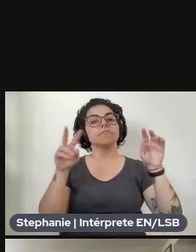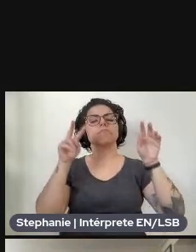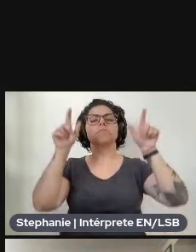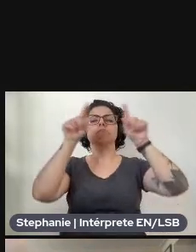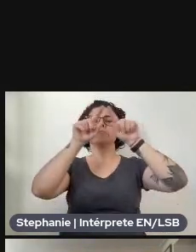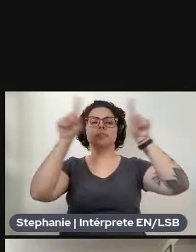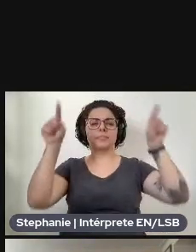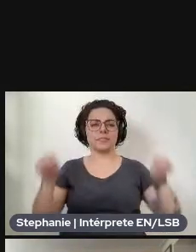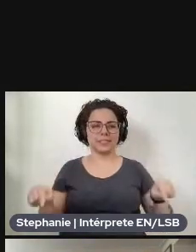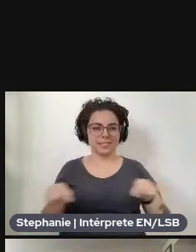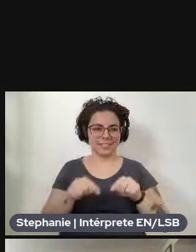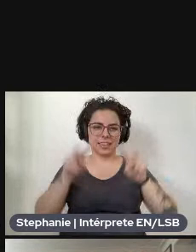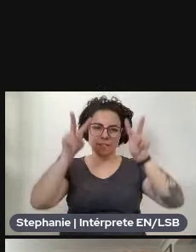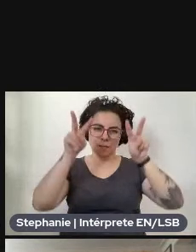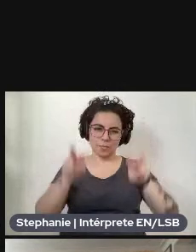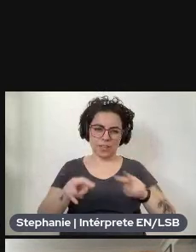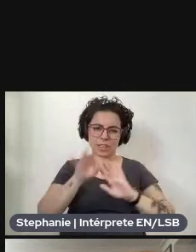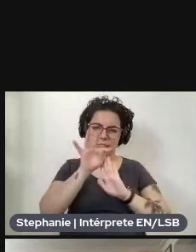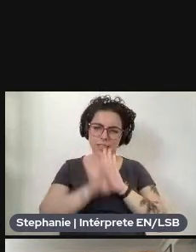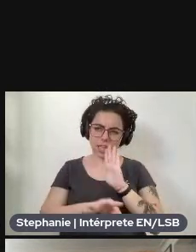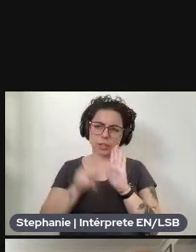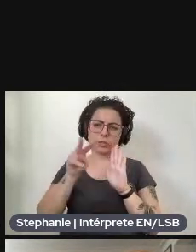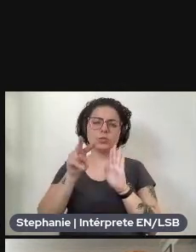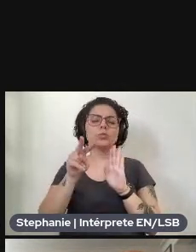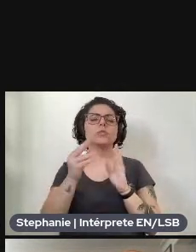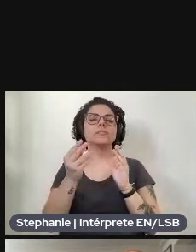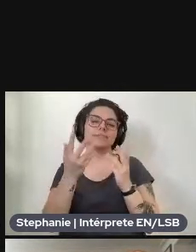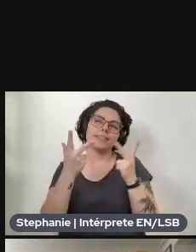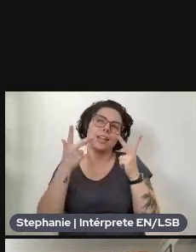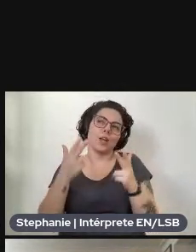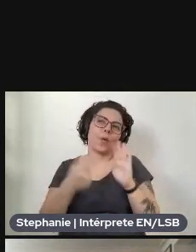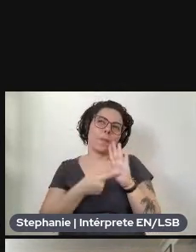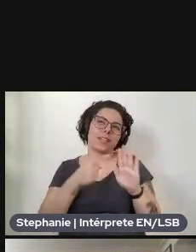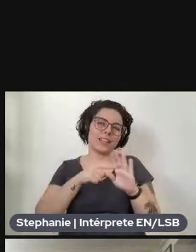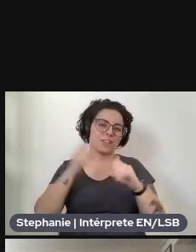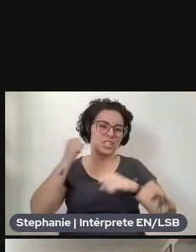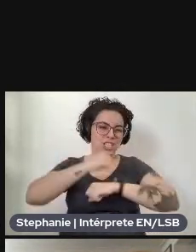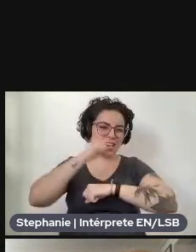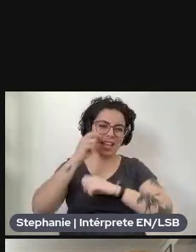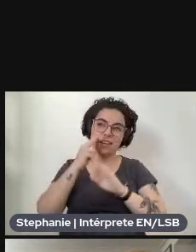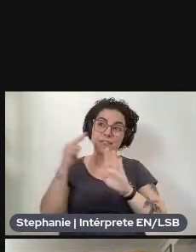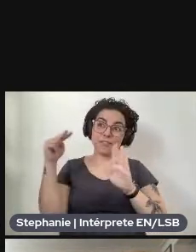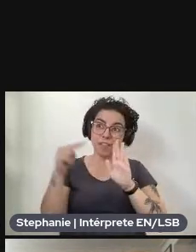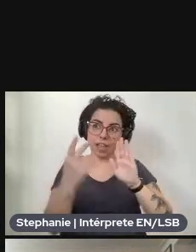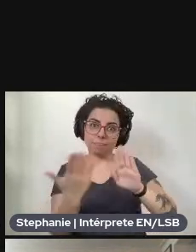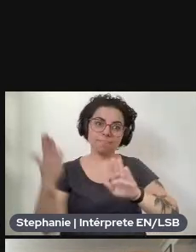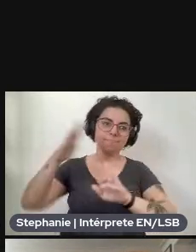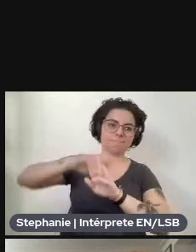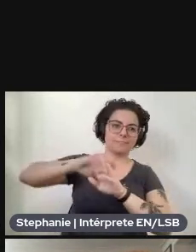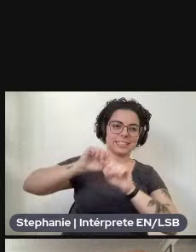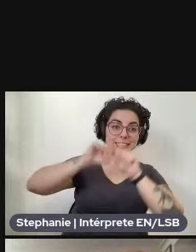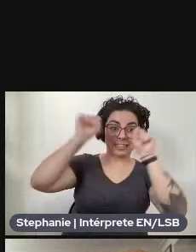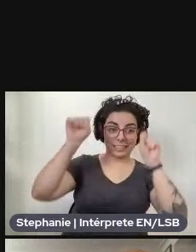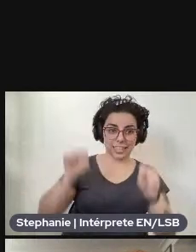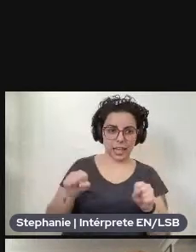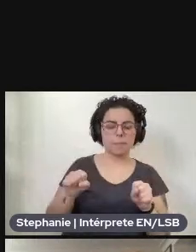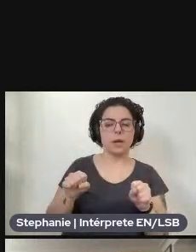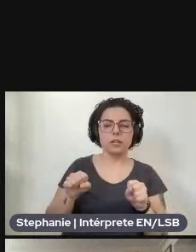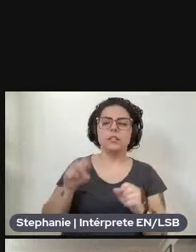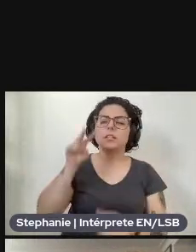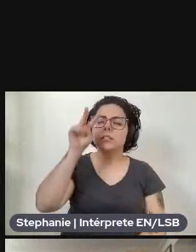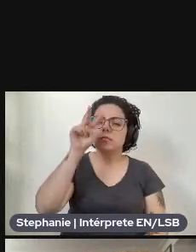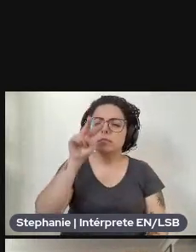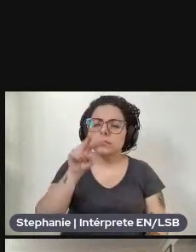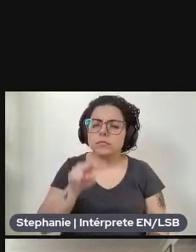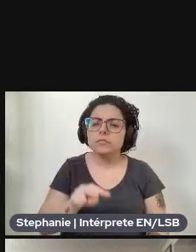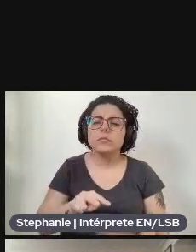enquanto janelas para o sistema, o que é que cada um destes textos nos diz sobre os sistemas que os